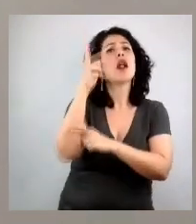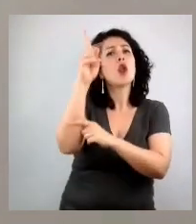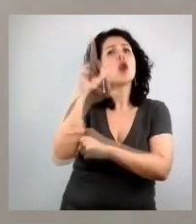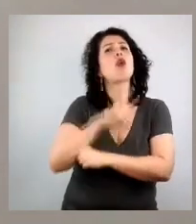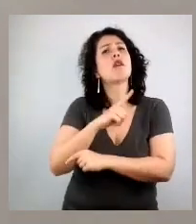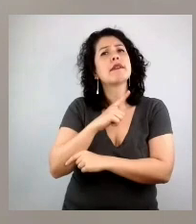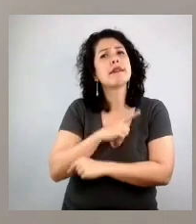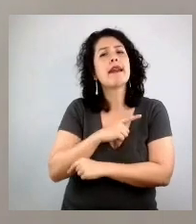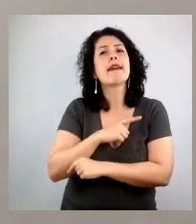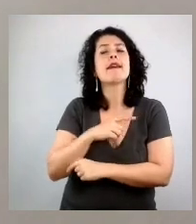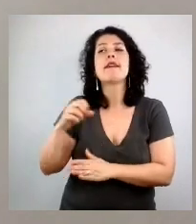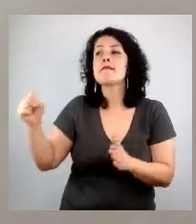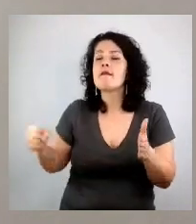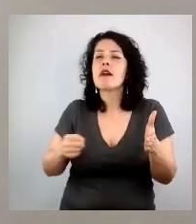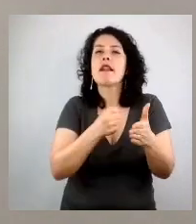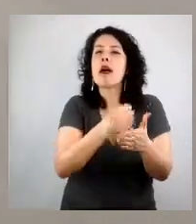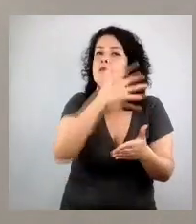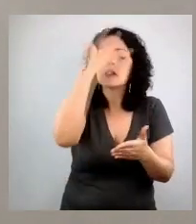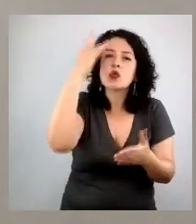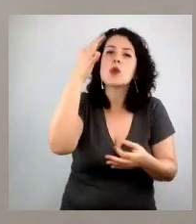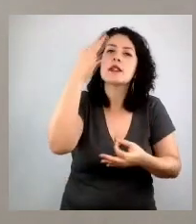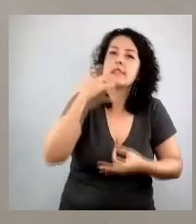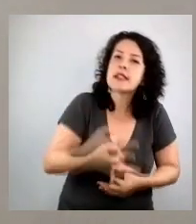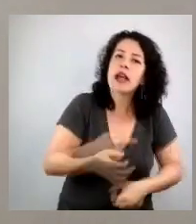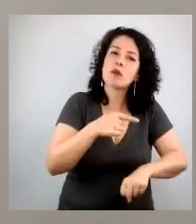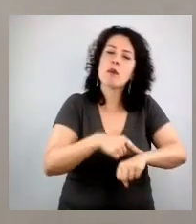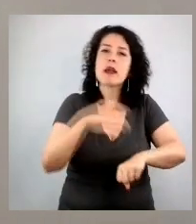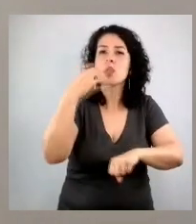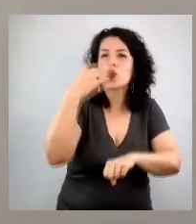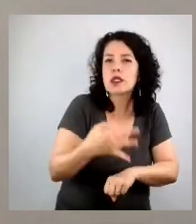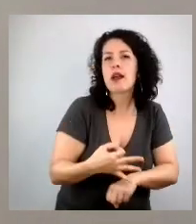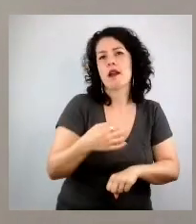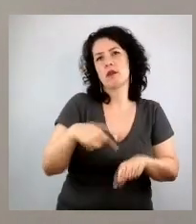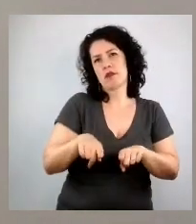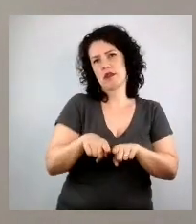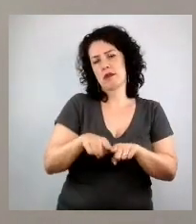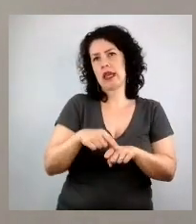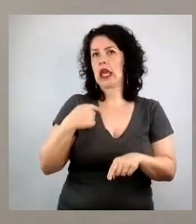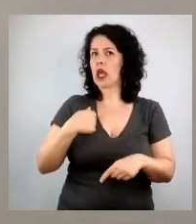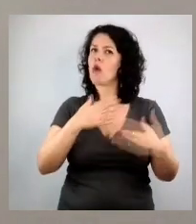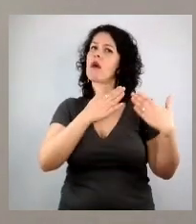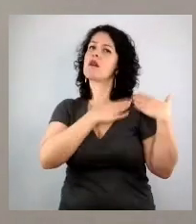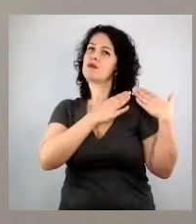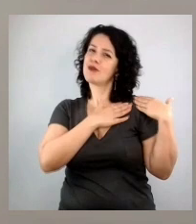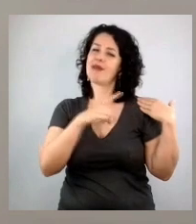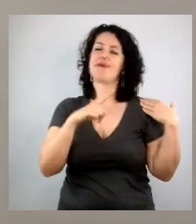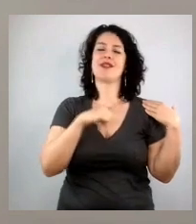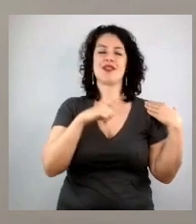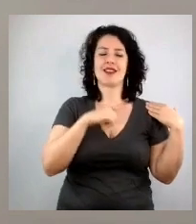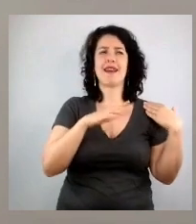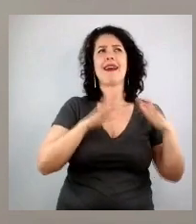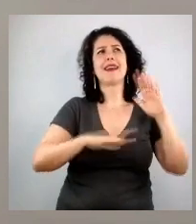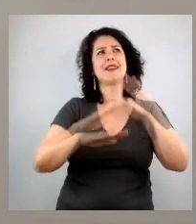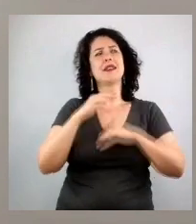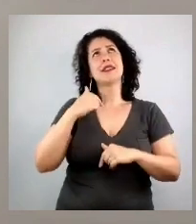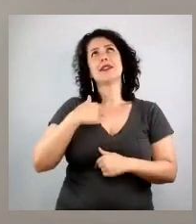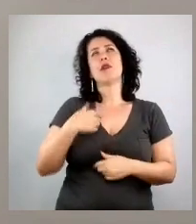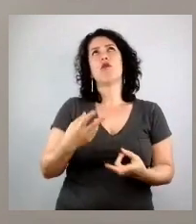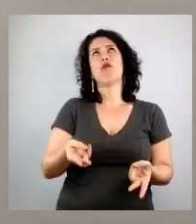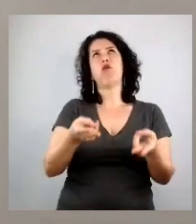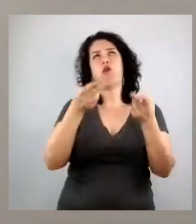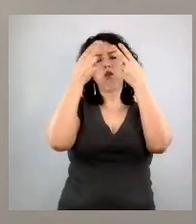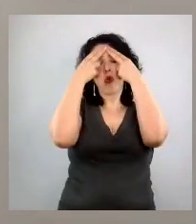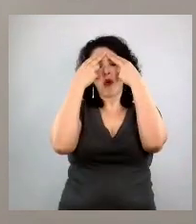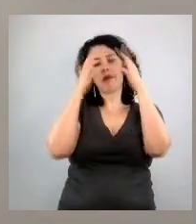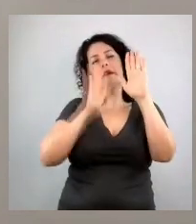foi muito o que aconteceu comigo também. Então, assim, eu me vejo muito responsável. Às vezes um pouco frustrada, porque assim, não é sempre que a gente